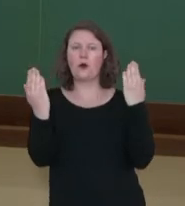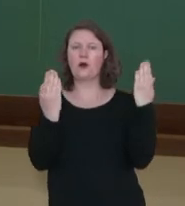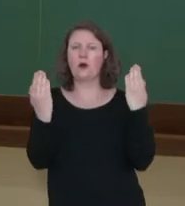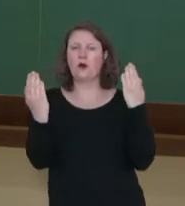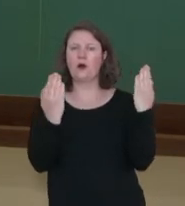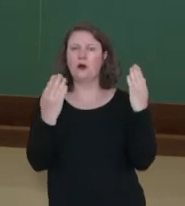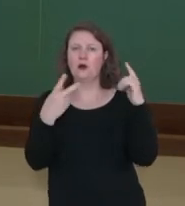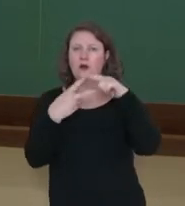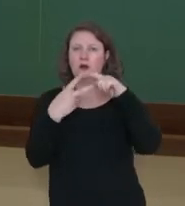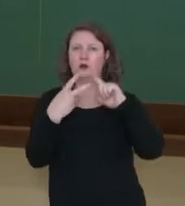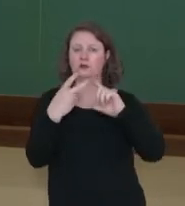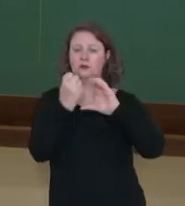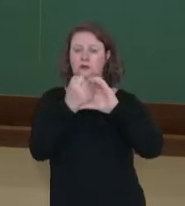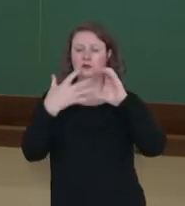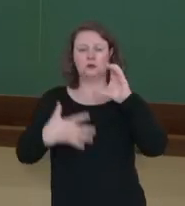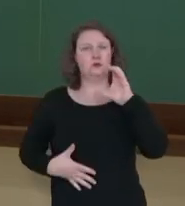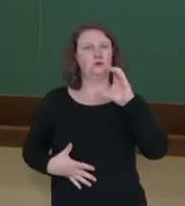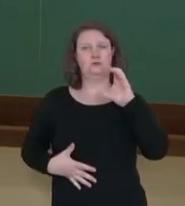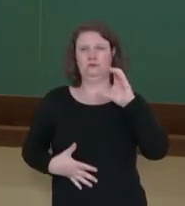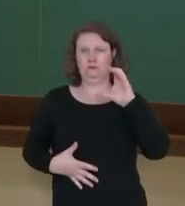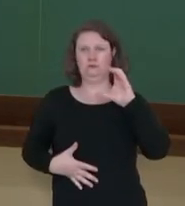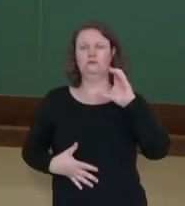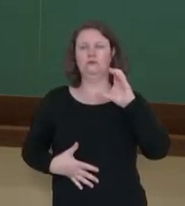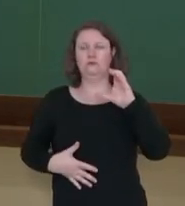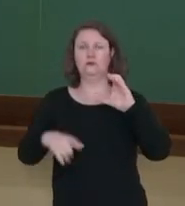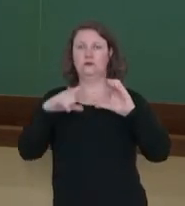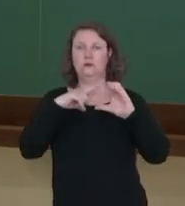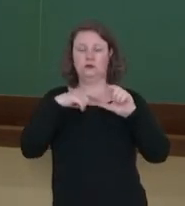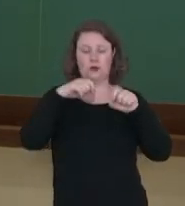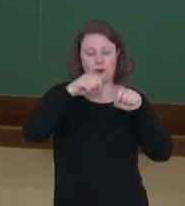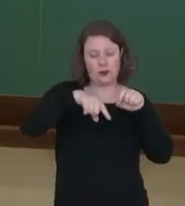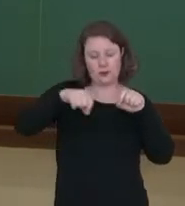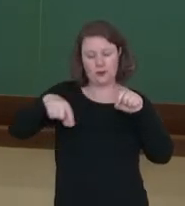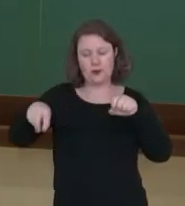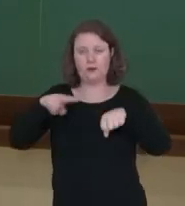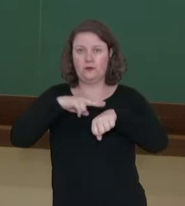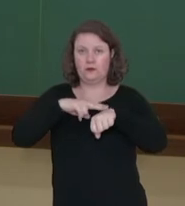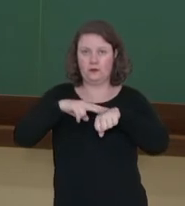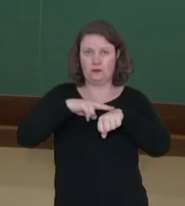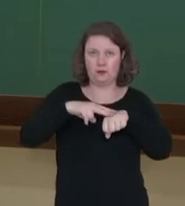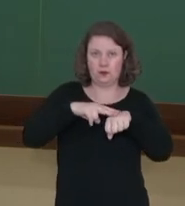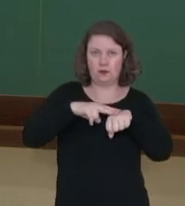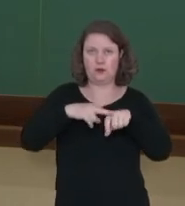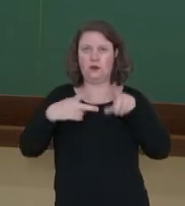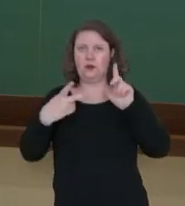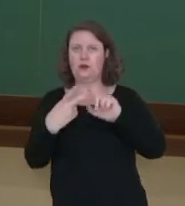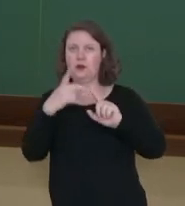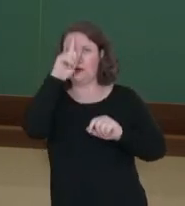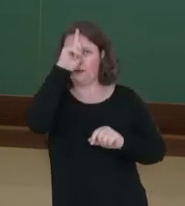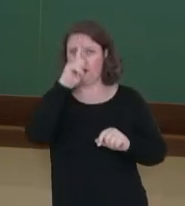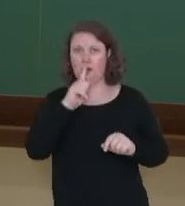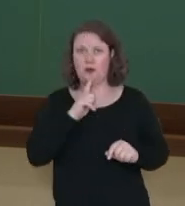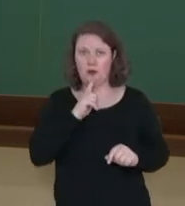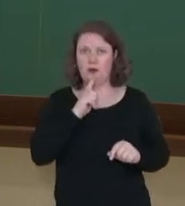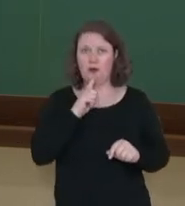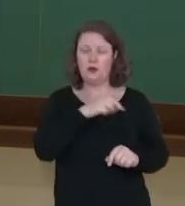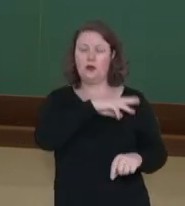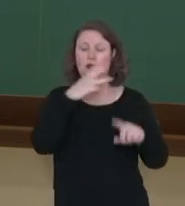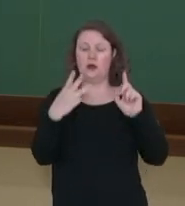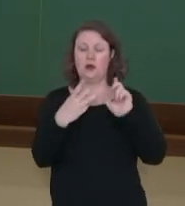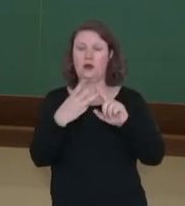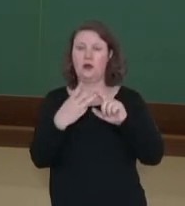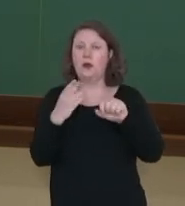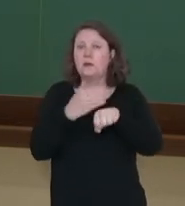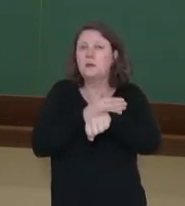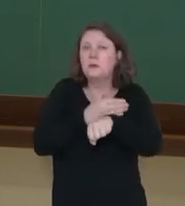duas características distintas. Então, as sementes verdes, as sementes amarelas, as flores brancas e as flores púrpuras. E